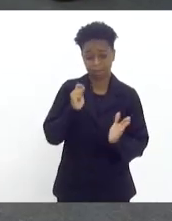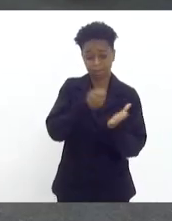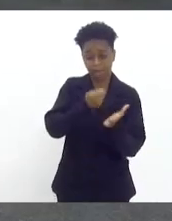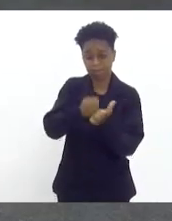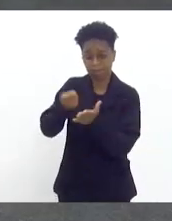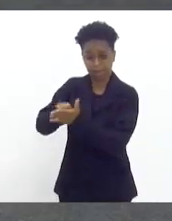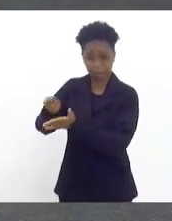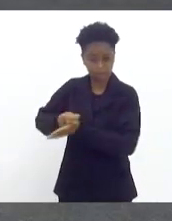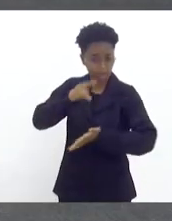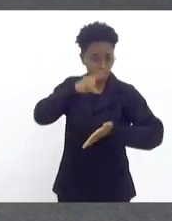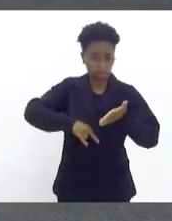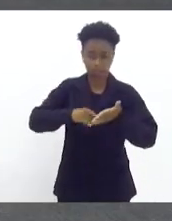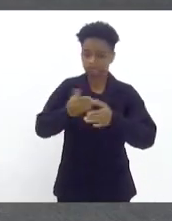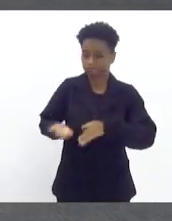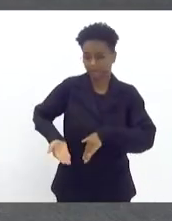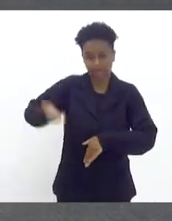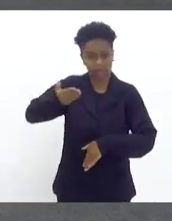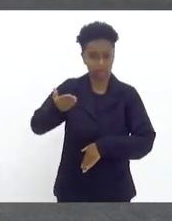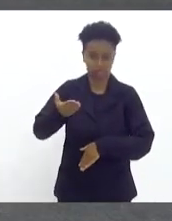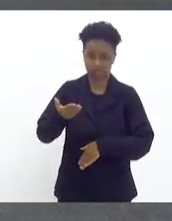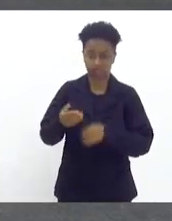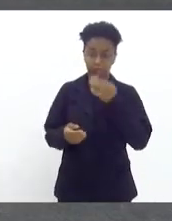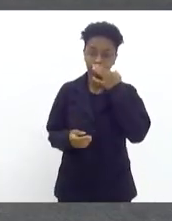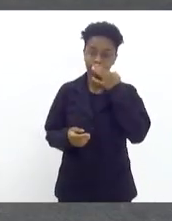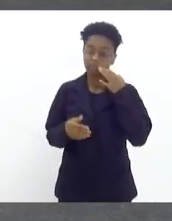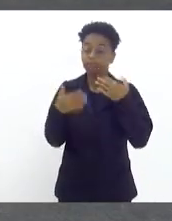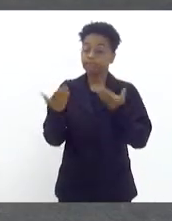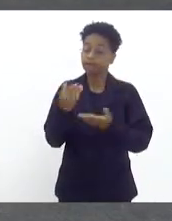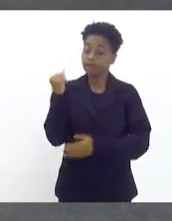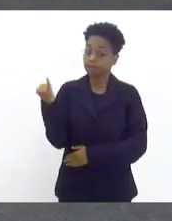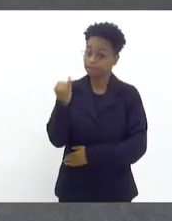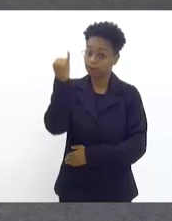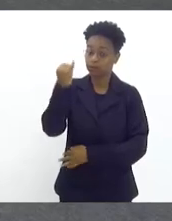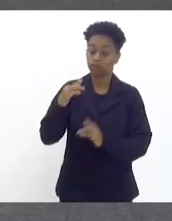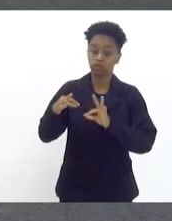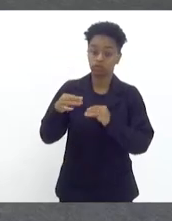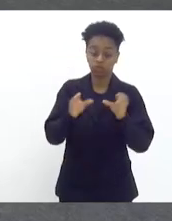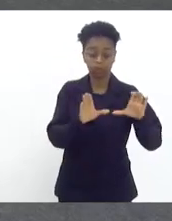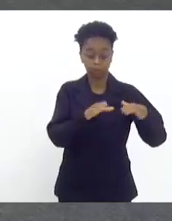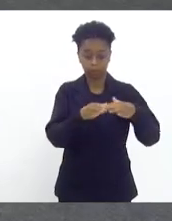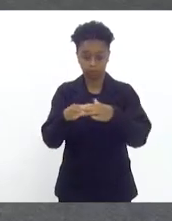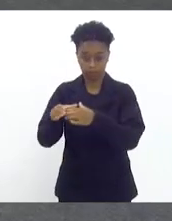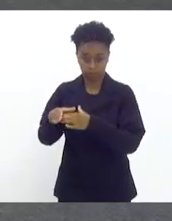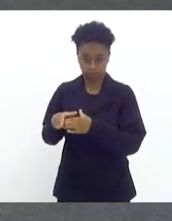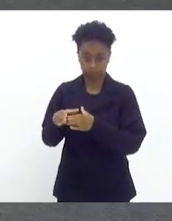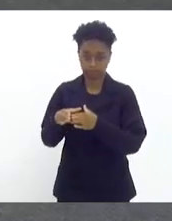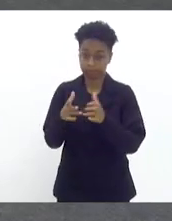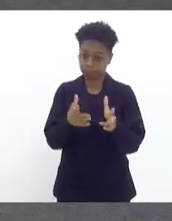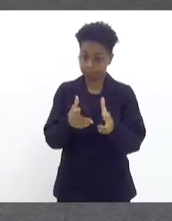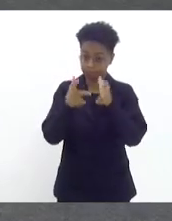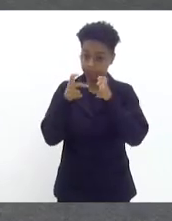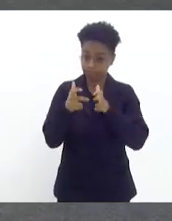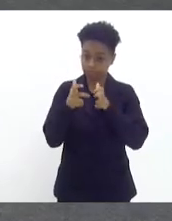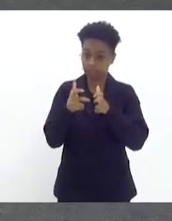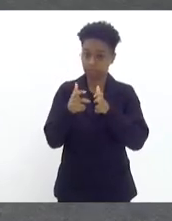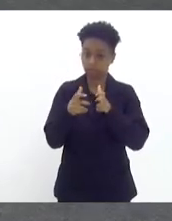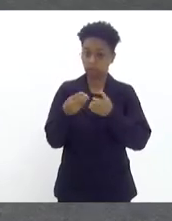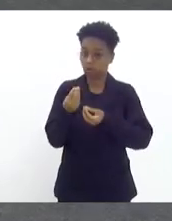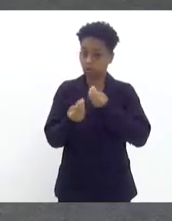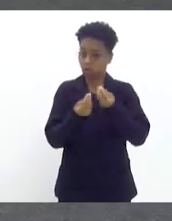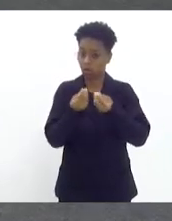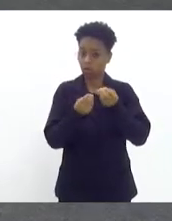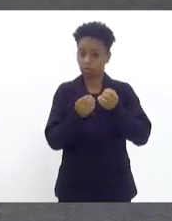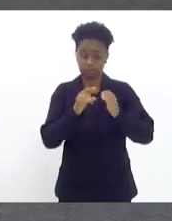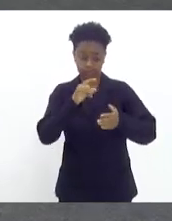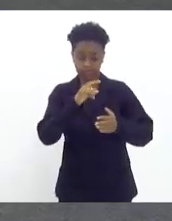no estado do Rio de Janeiro é um dos mais altos portanto é muito importante que todas as categorias vejam os seus conhecimentos gerais resultados